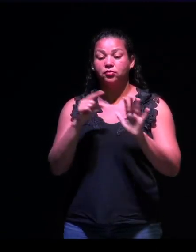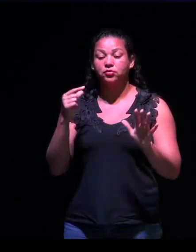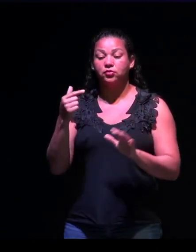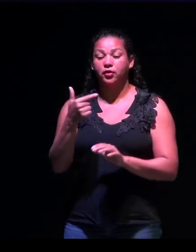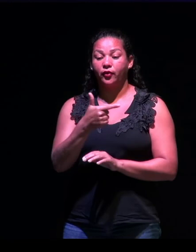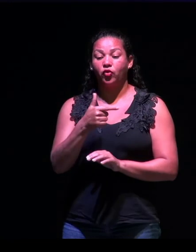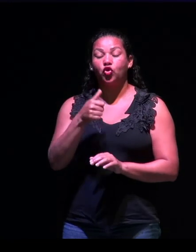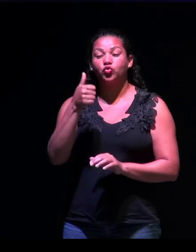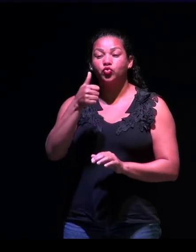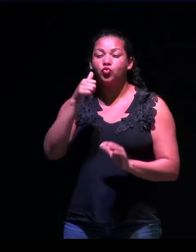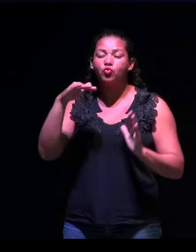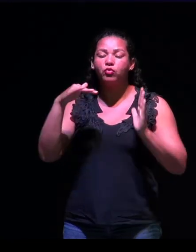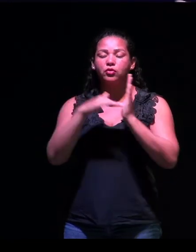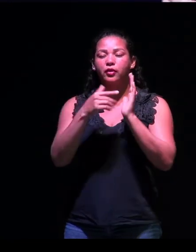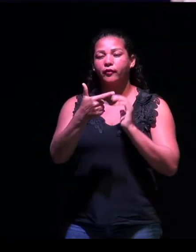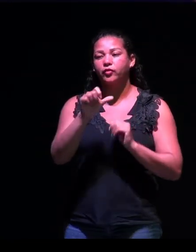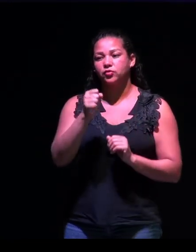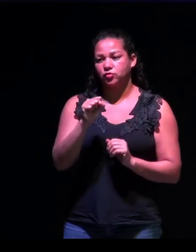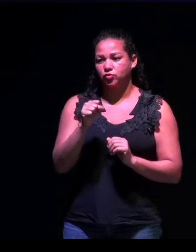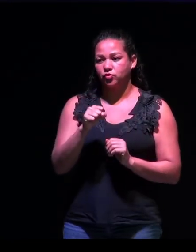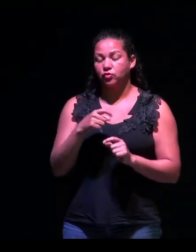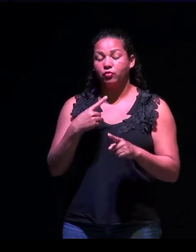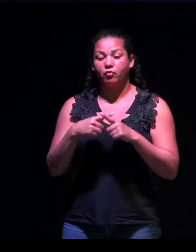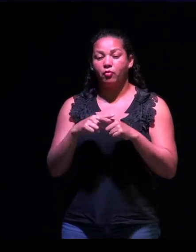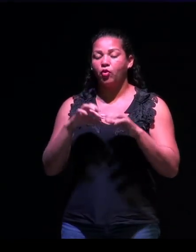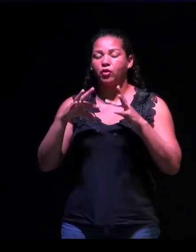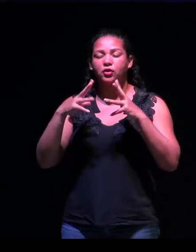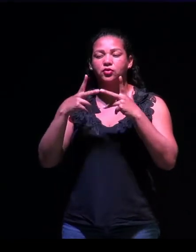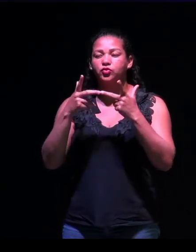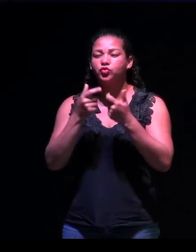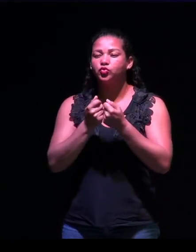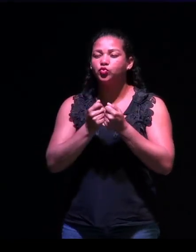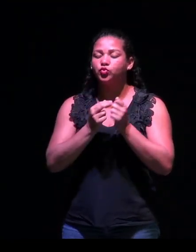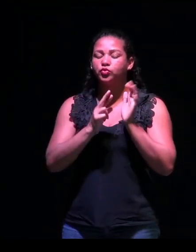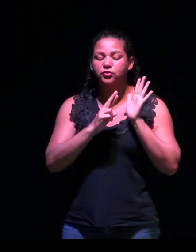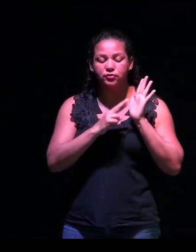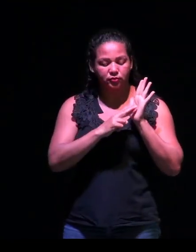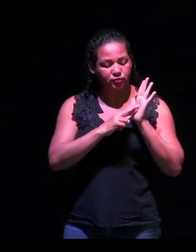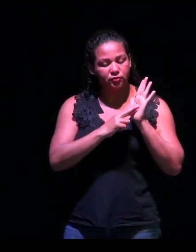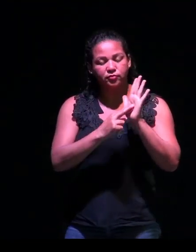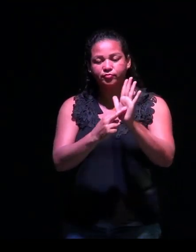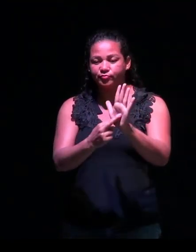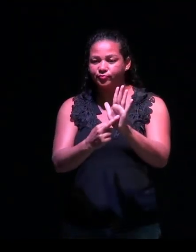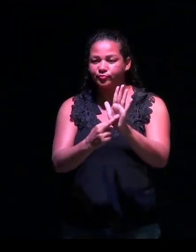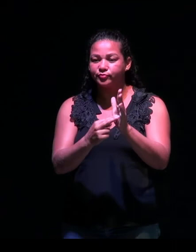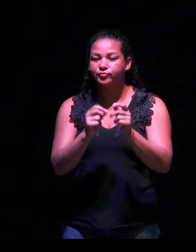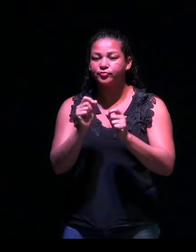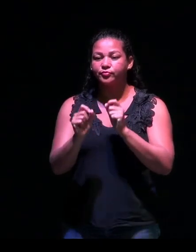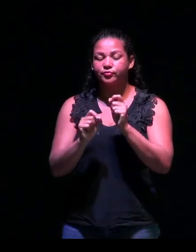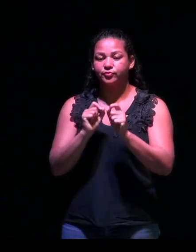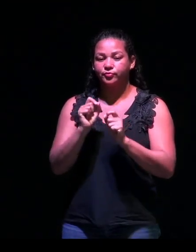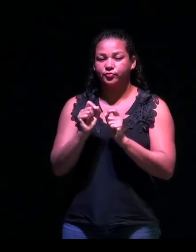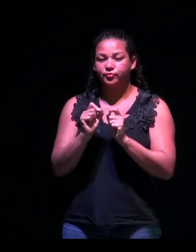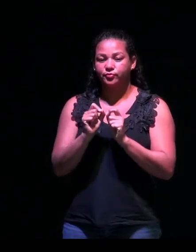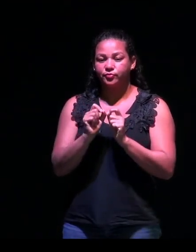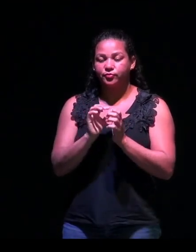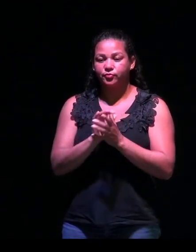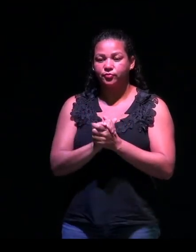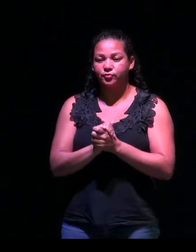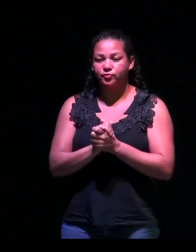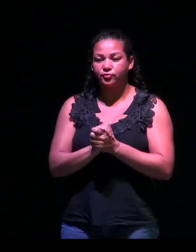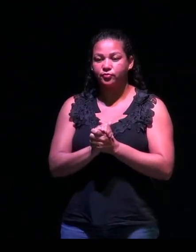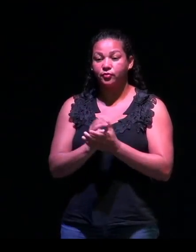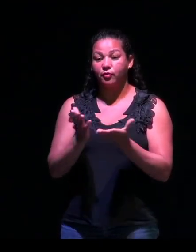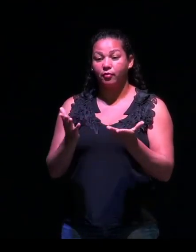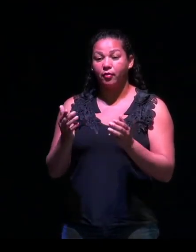de 1 a 28, porque tudo ali se refere ao que vai acontecer durante o arrebatamento. Mas